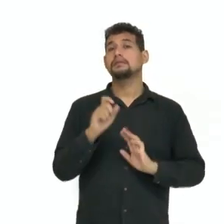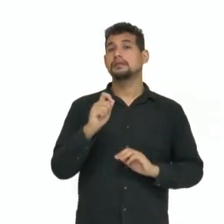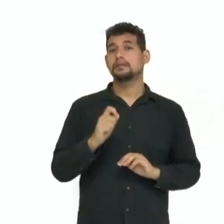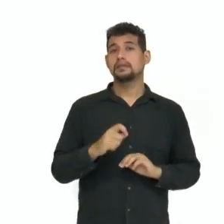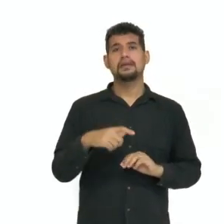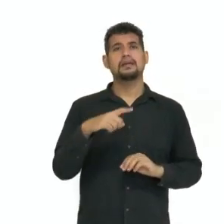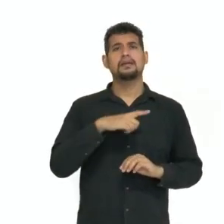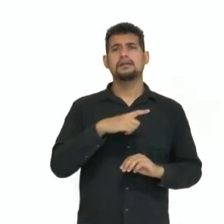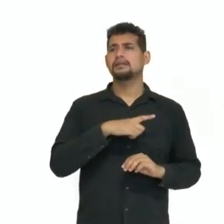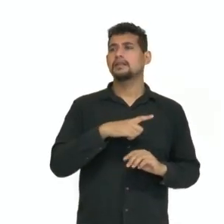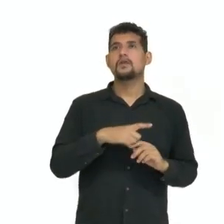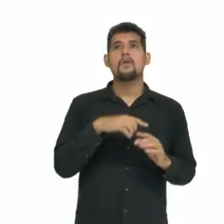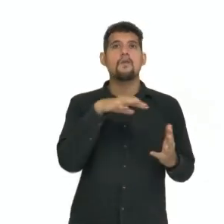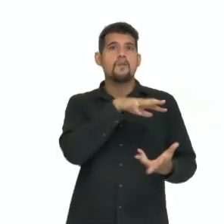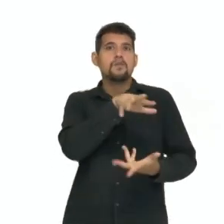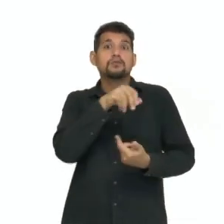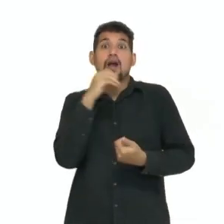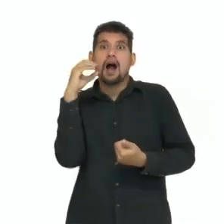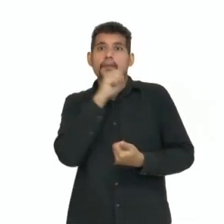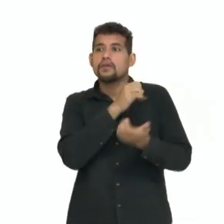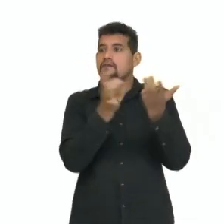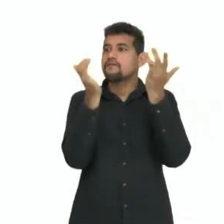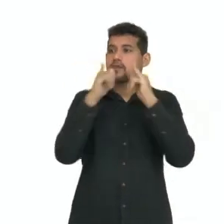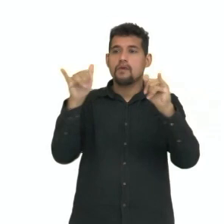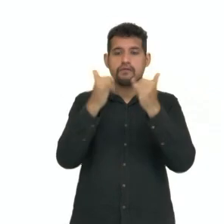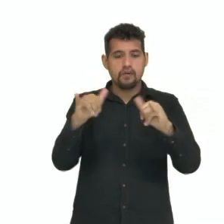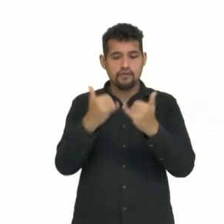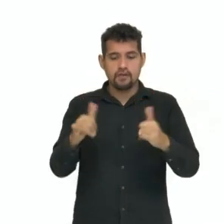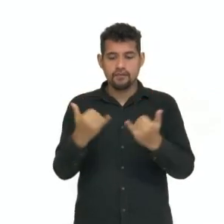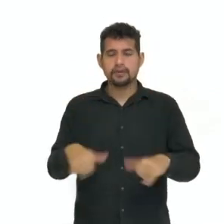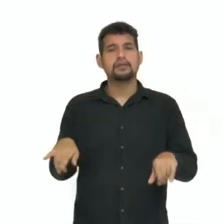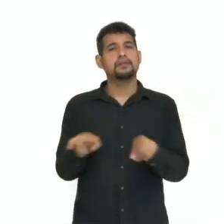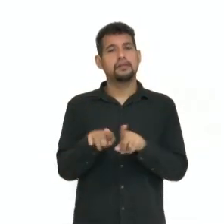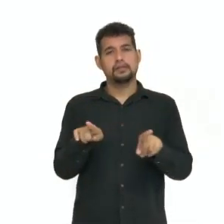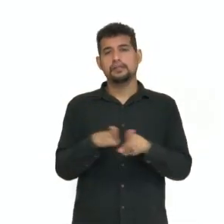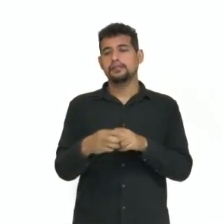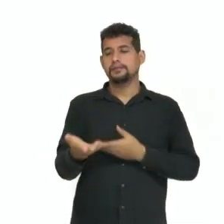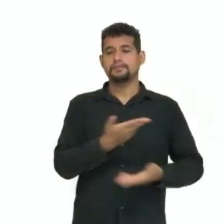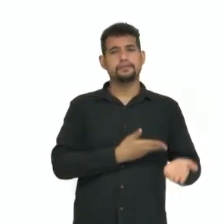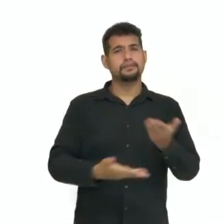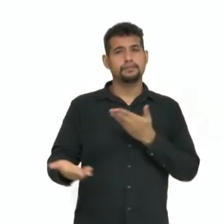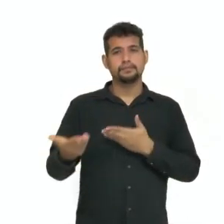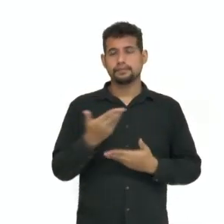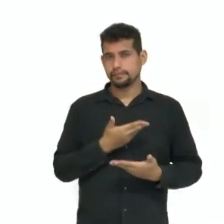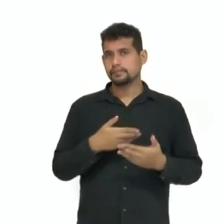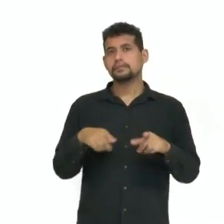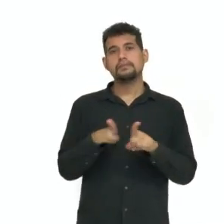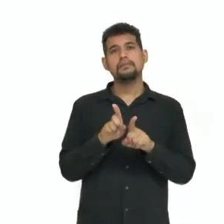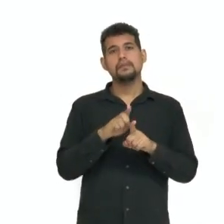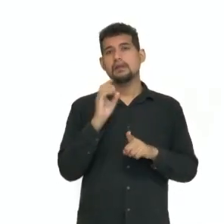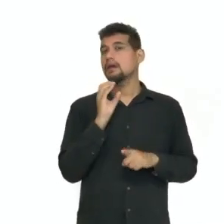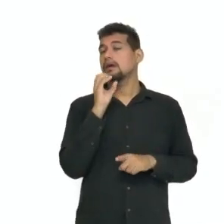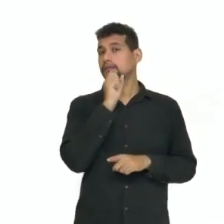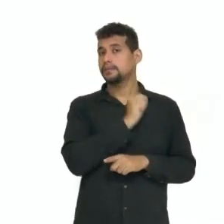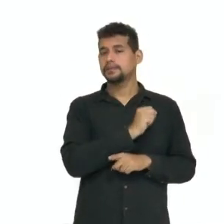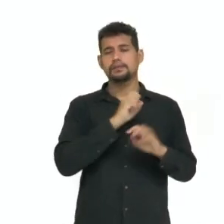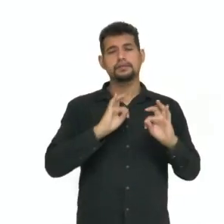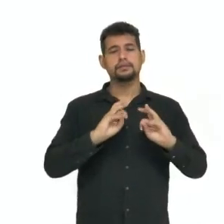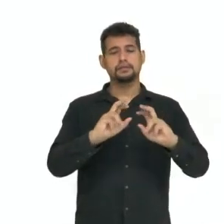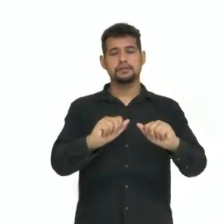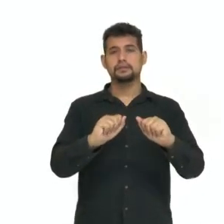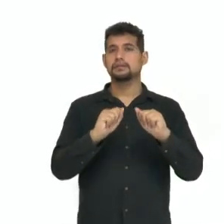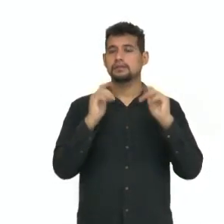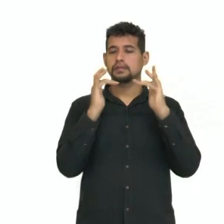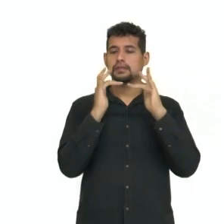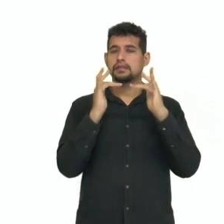mundo onde prevalece o imediatismo, onde a informação é compartilhada em segundos e estamos todos ligados